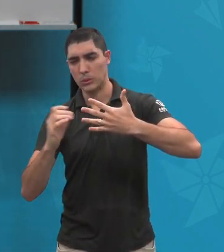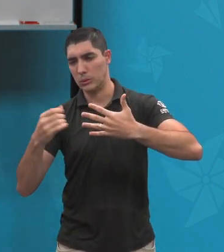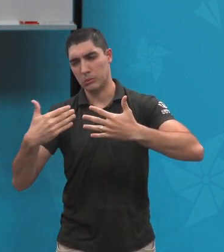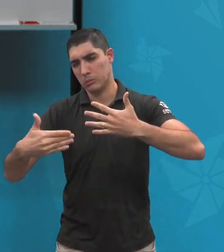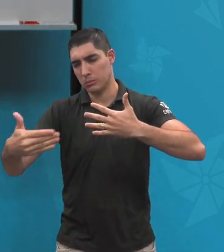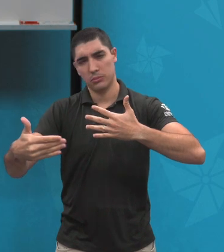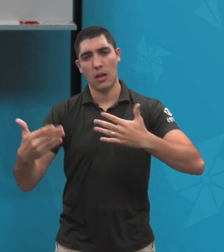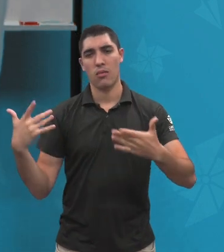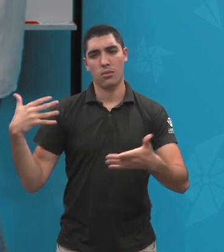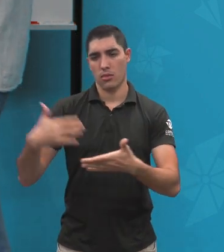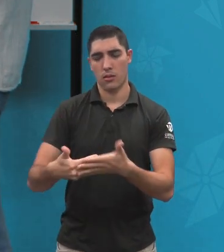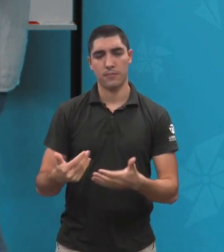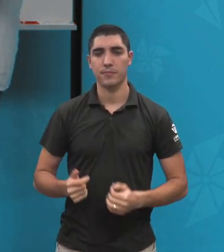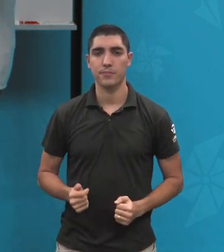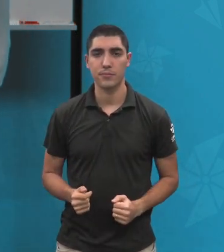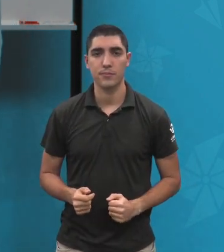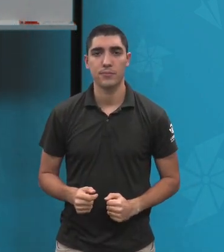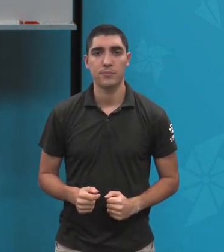por aí vai.